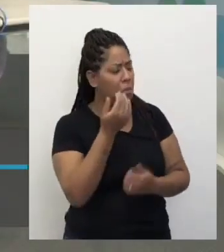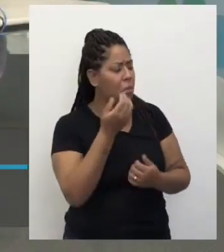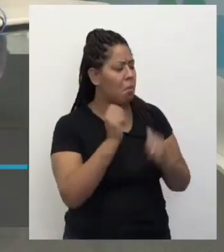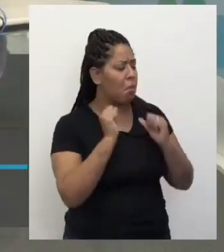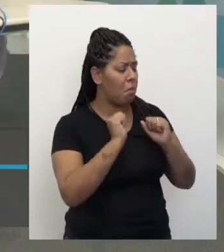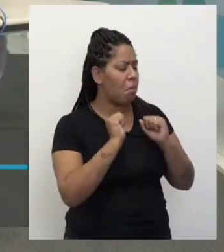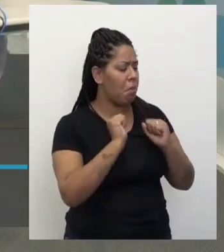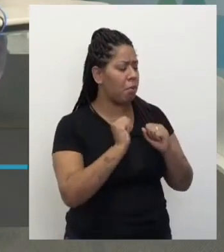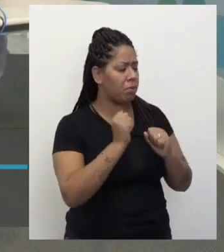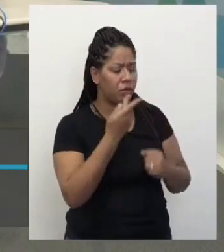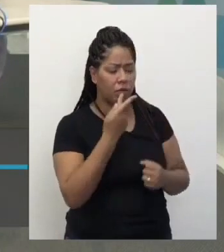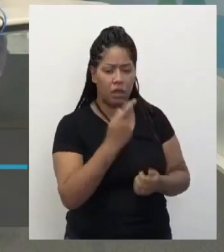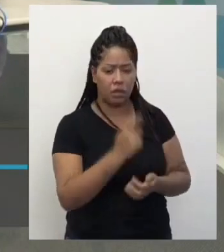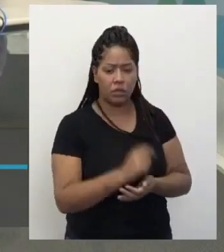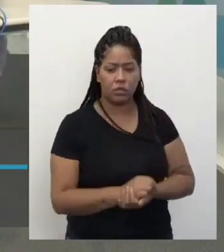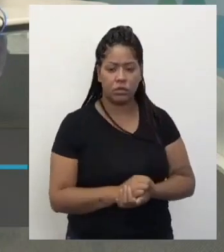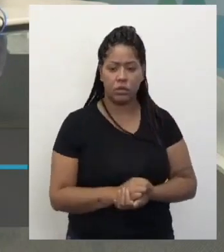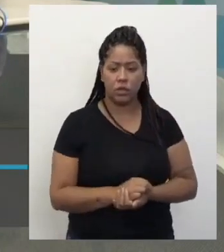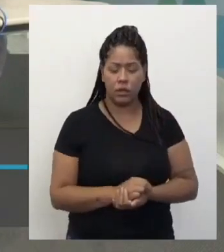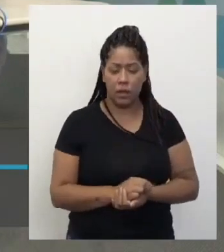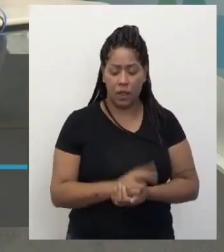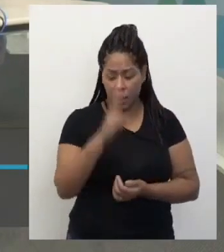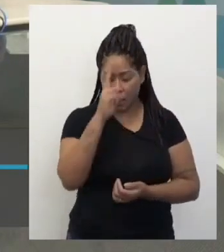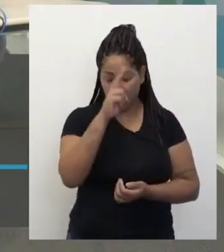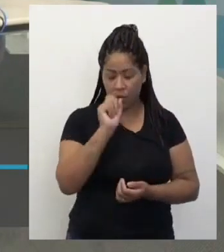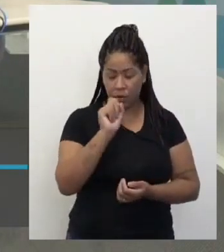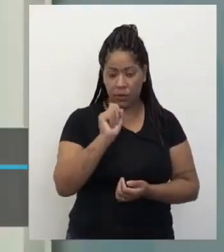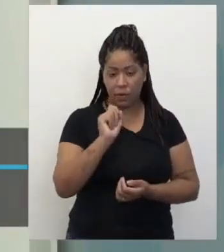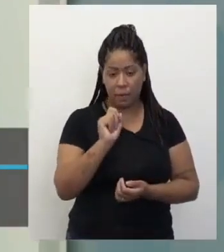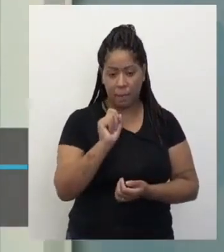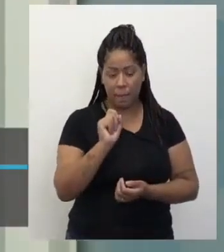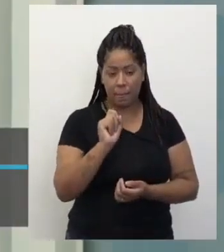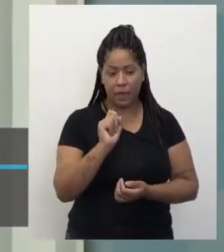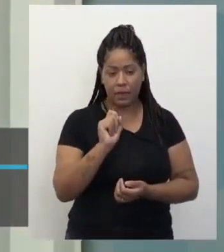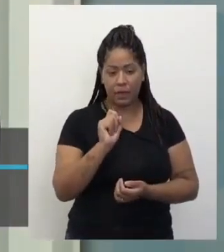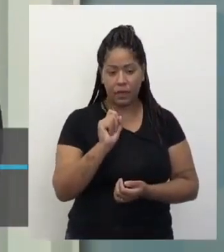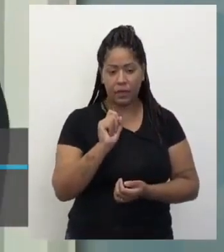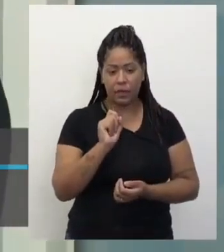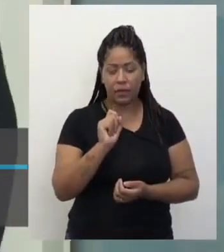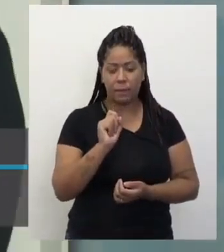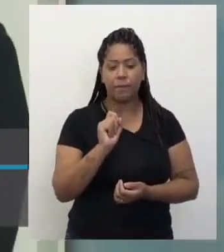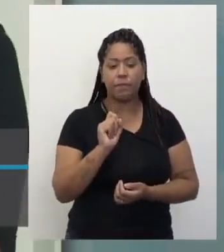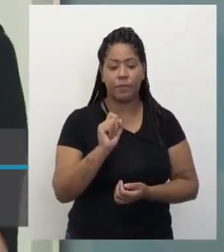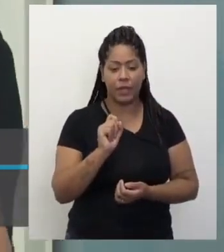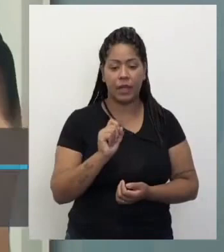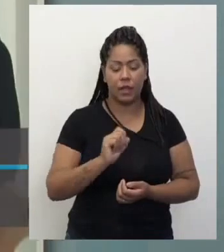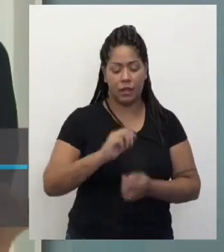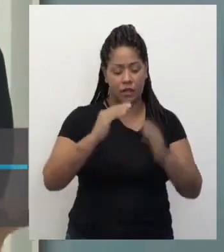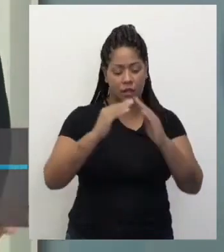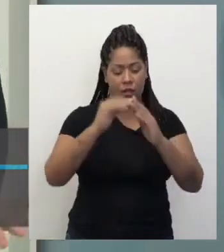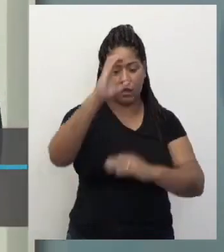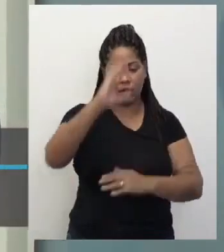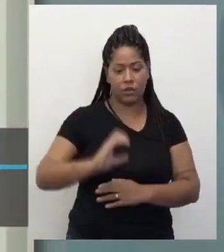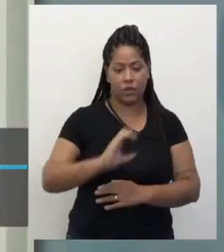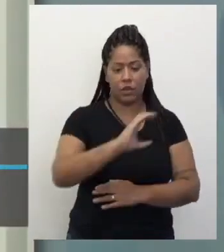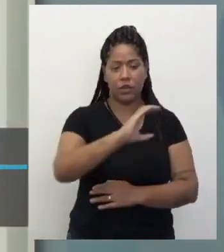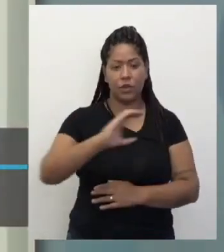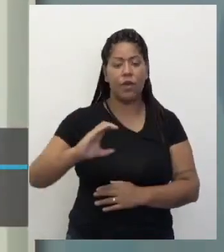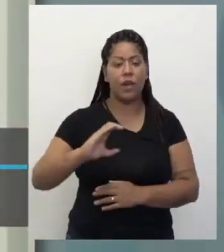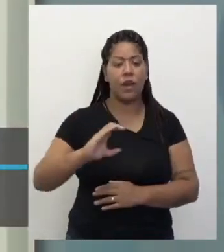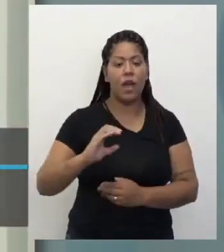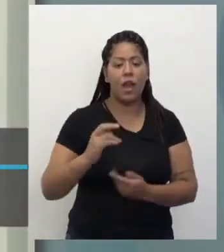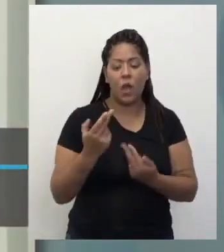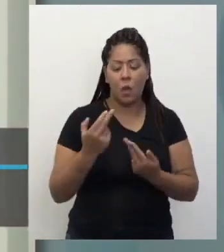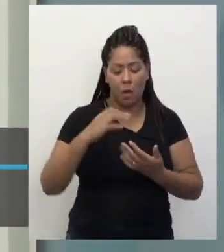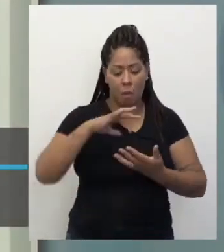me recordei de uma frase, né? Que a Igreja Católica era mídia medieval, né? A mídia medieval. Da mesma forma que o Coliseu foi para o